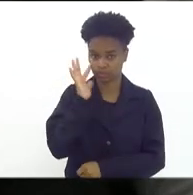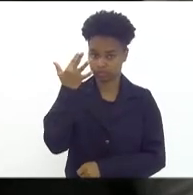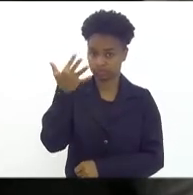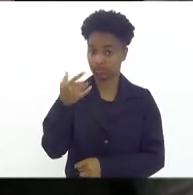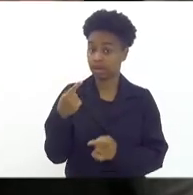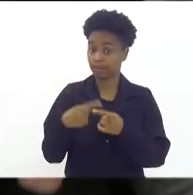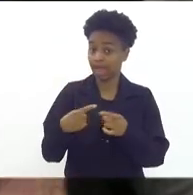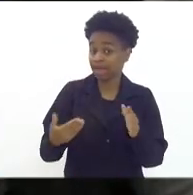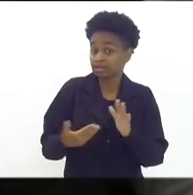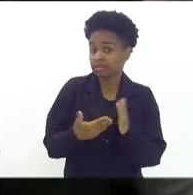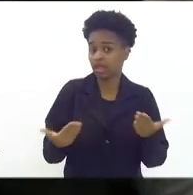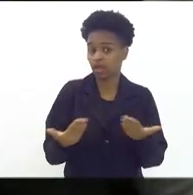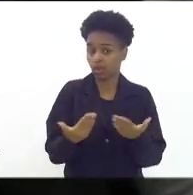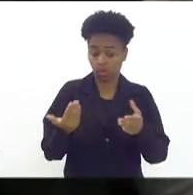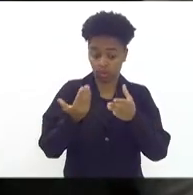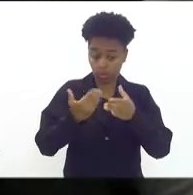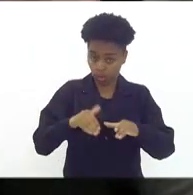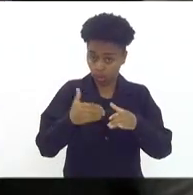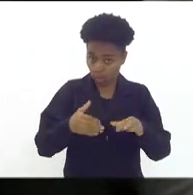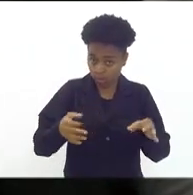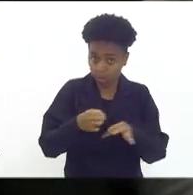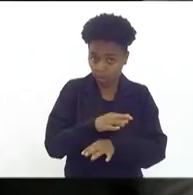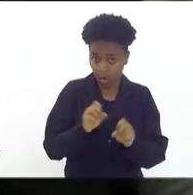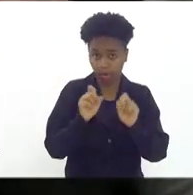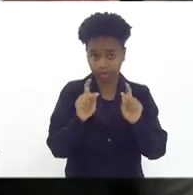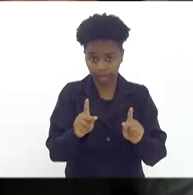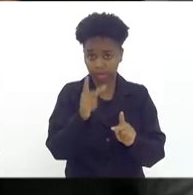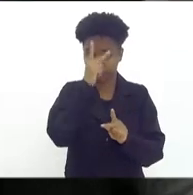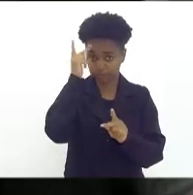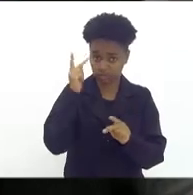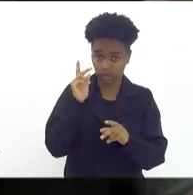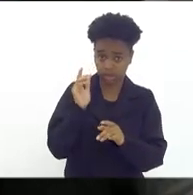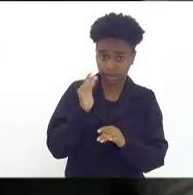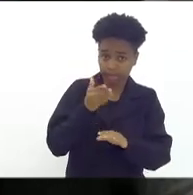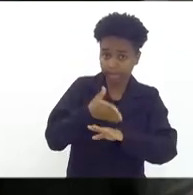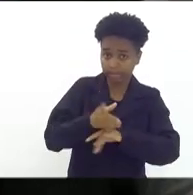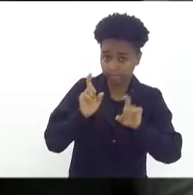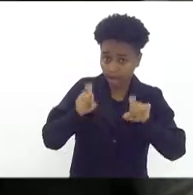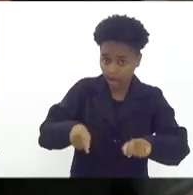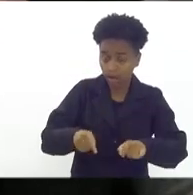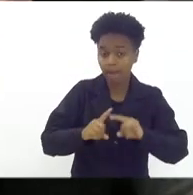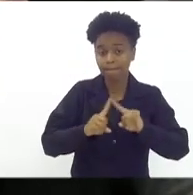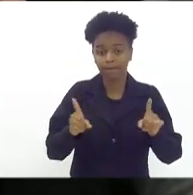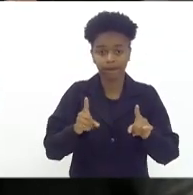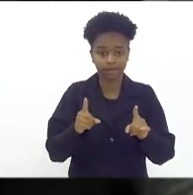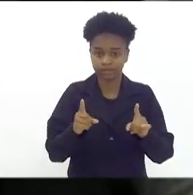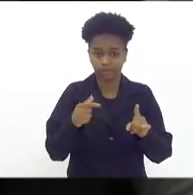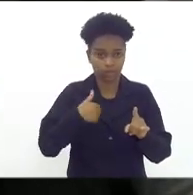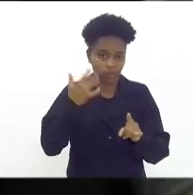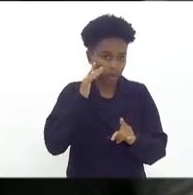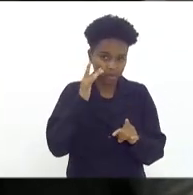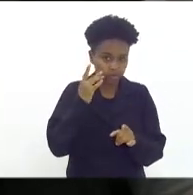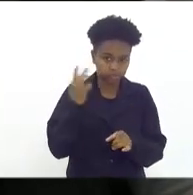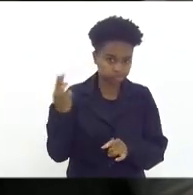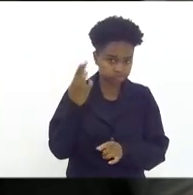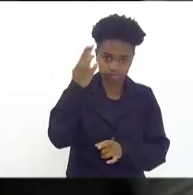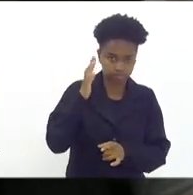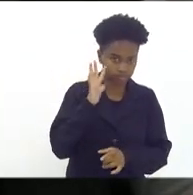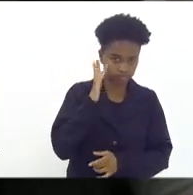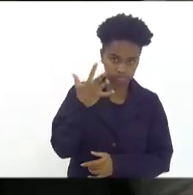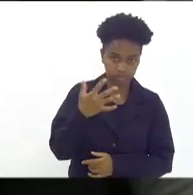até agora os concursos que fizeram Ok as pessoas entraram mas eu acho que isso não foi o suficiente porque